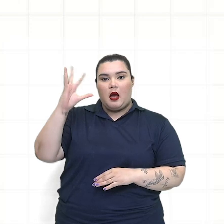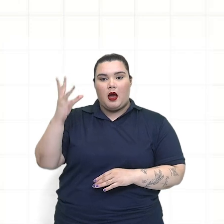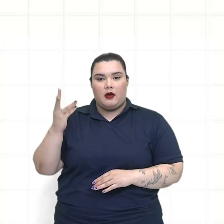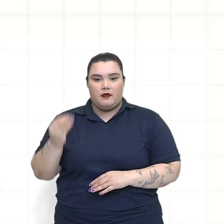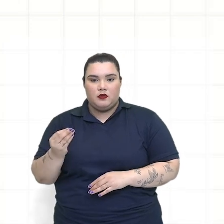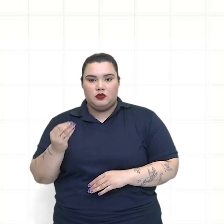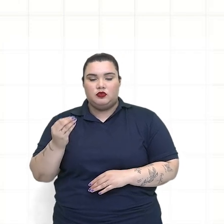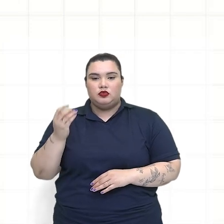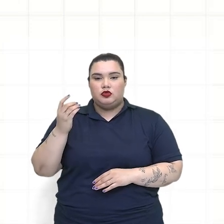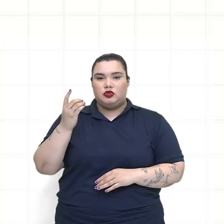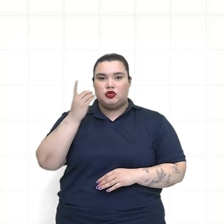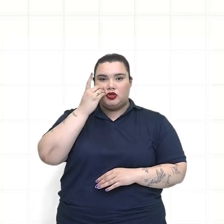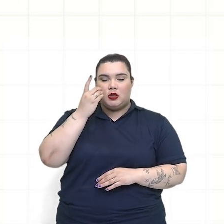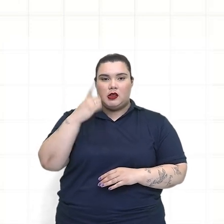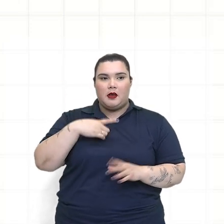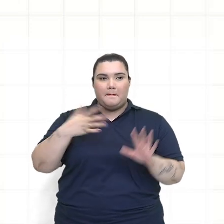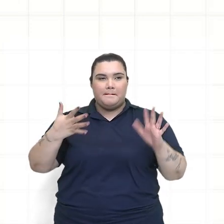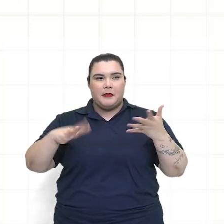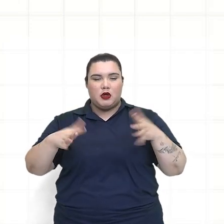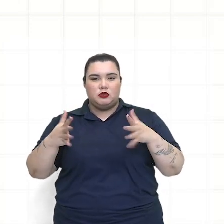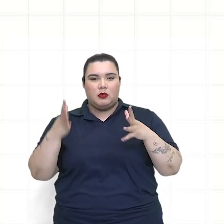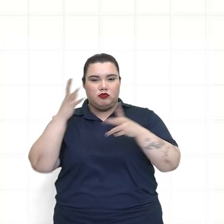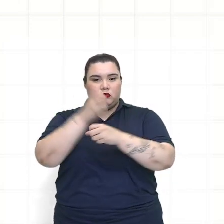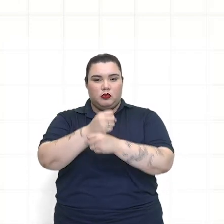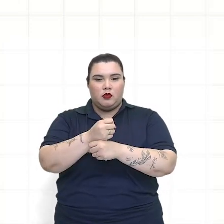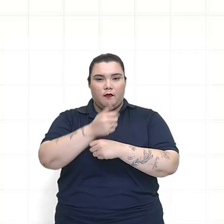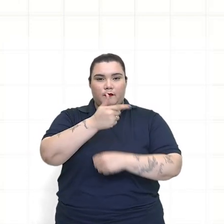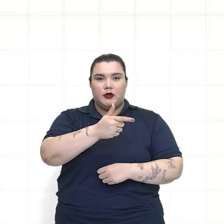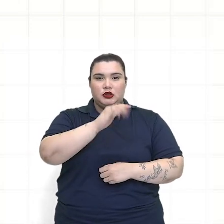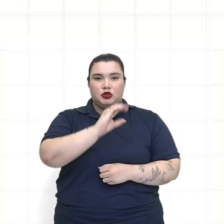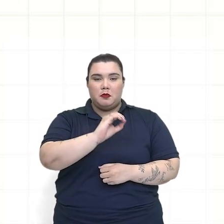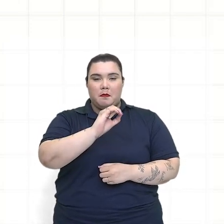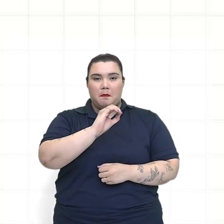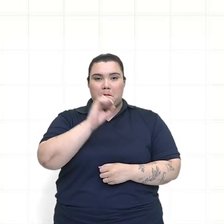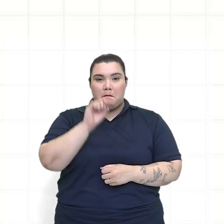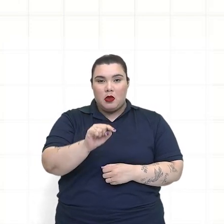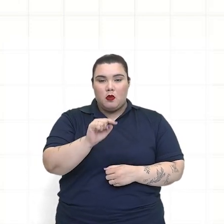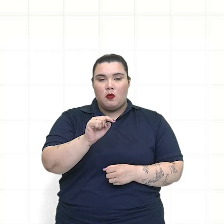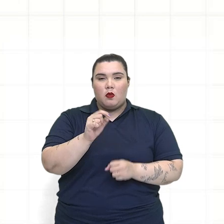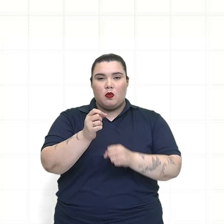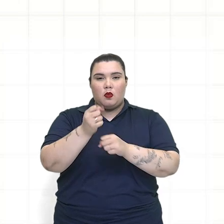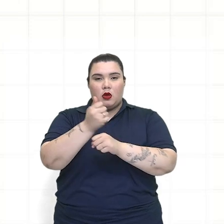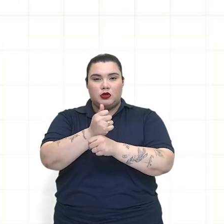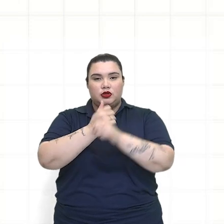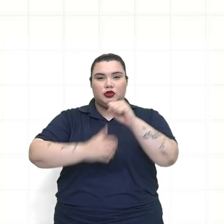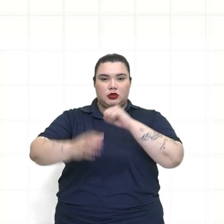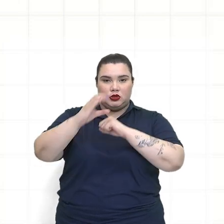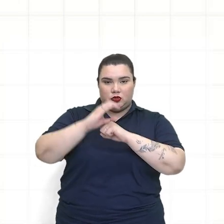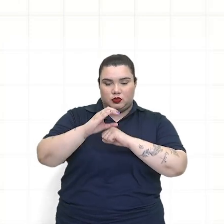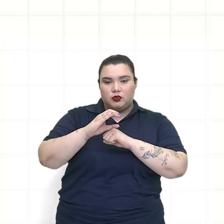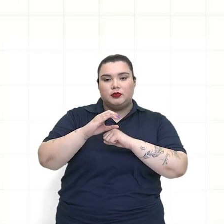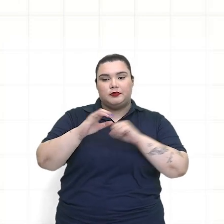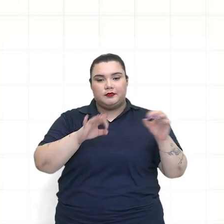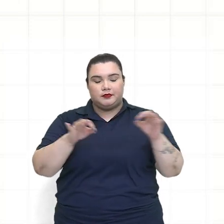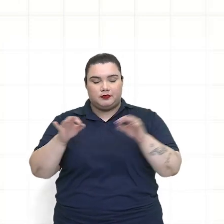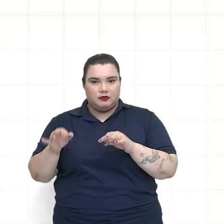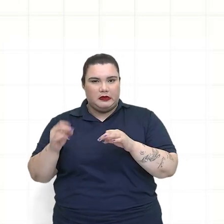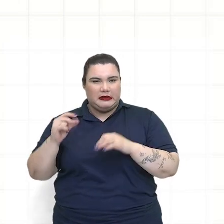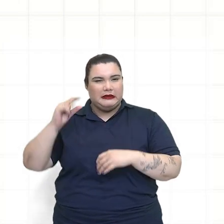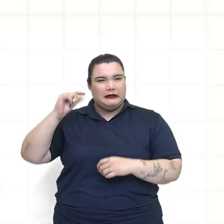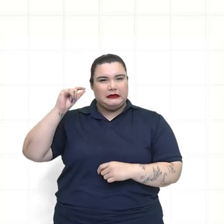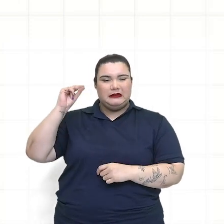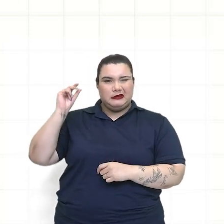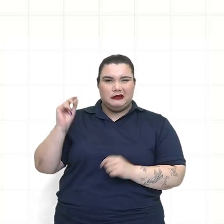que data aproximadamente 20 mil anos antes de Cristo. Olha só, faz um